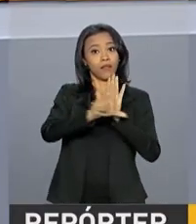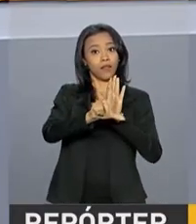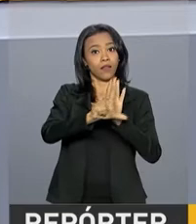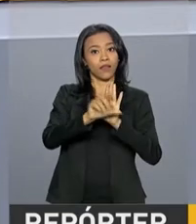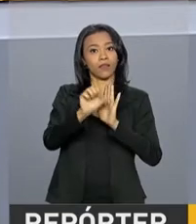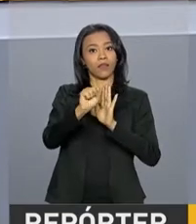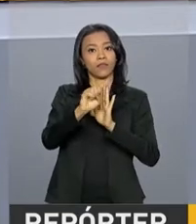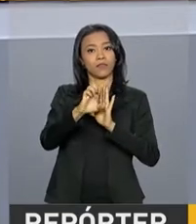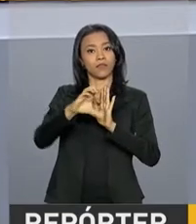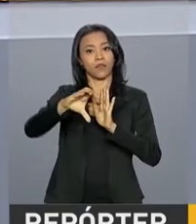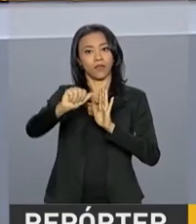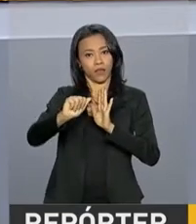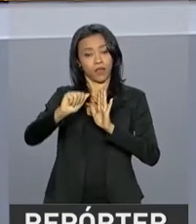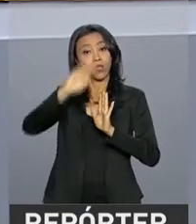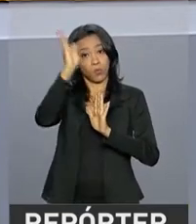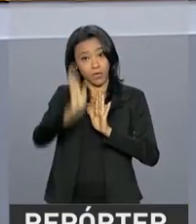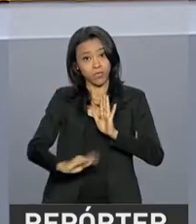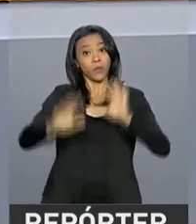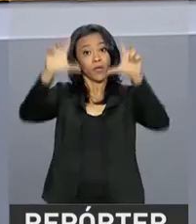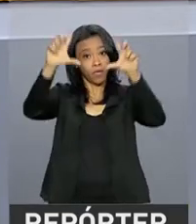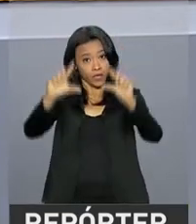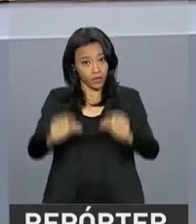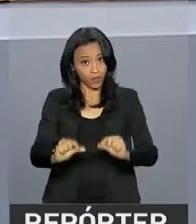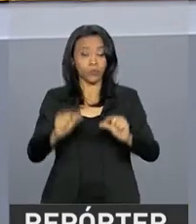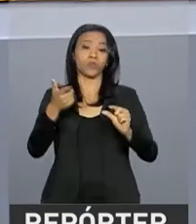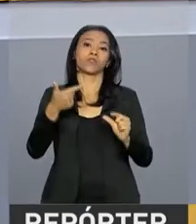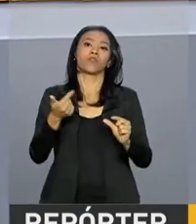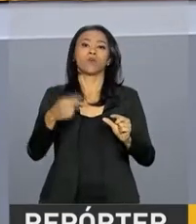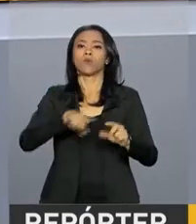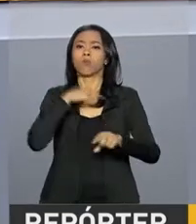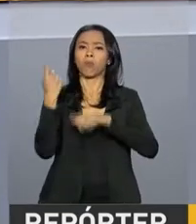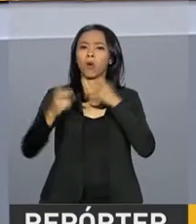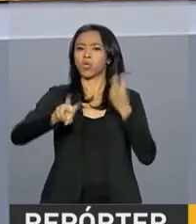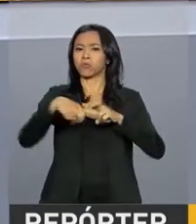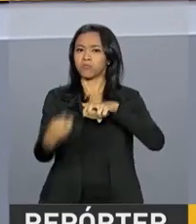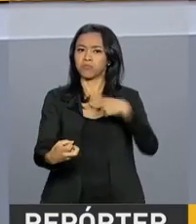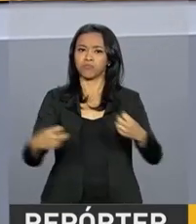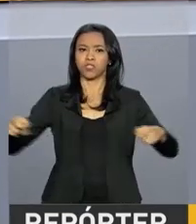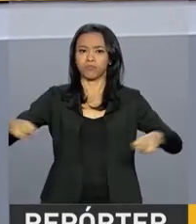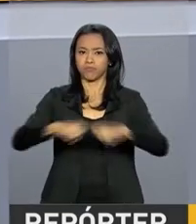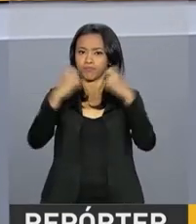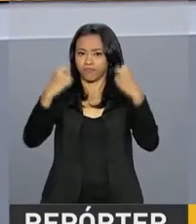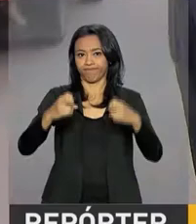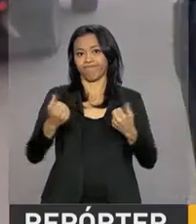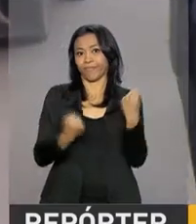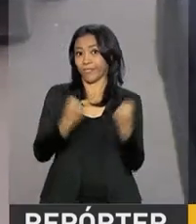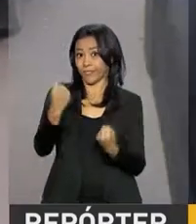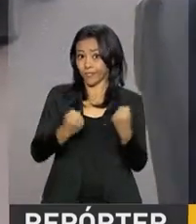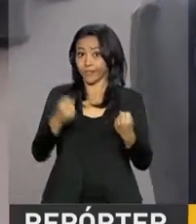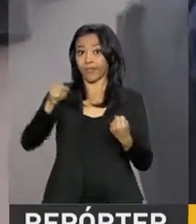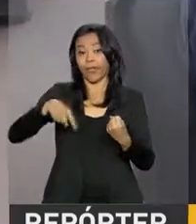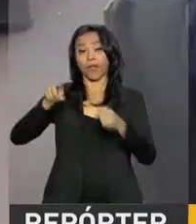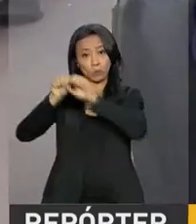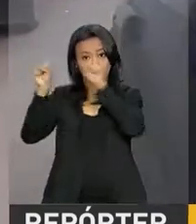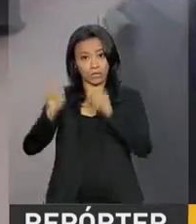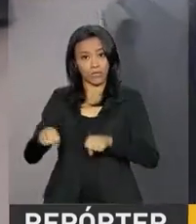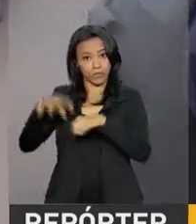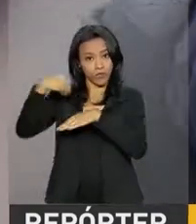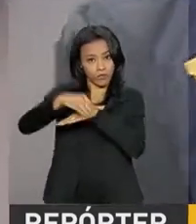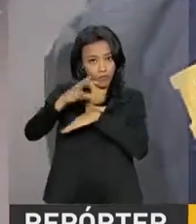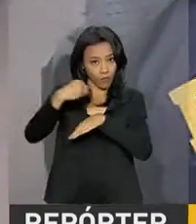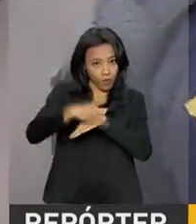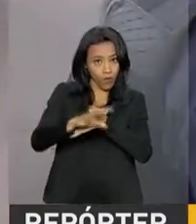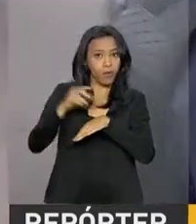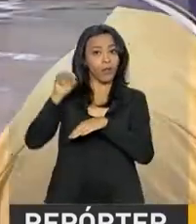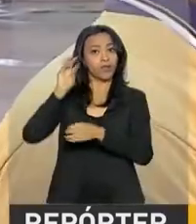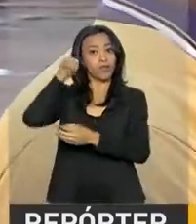brasil registra redução no número de mortes por acidentes de trânsito de acordo com dados do sistema de informações de mortalidade do ministério